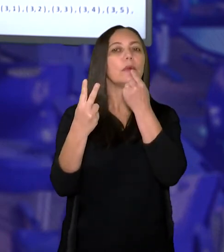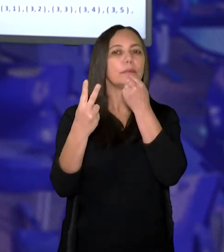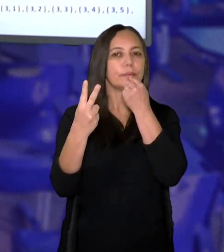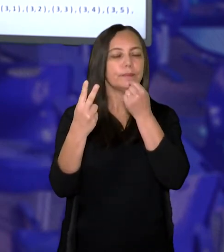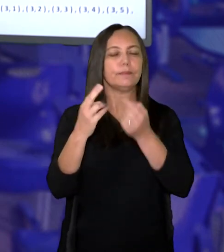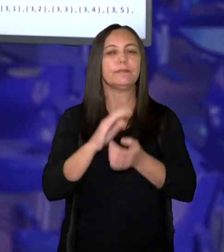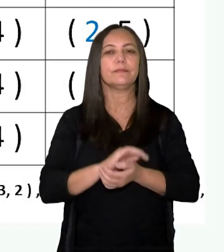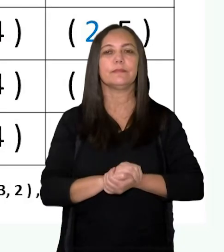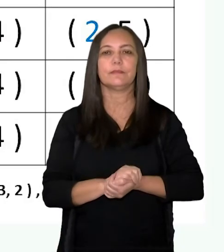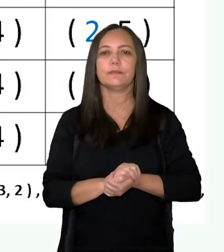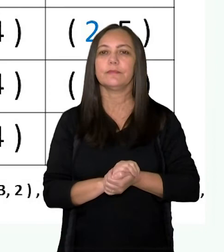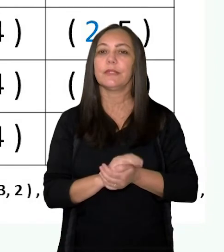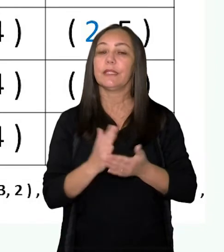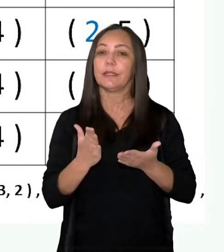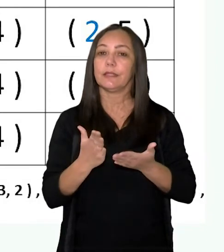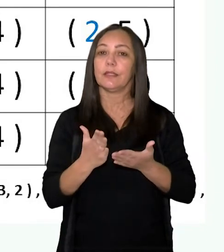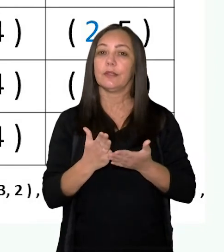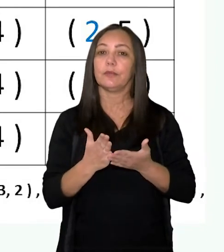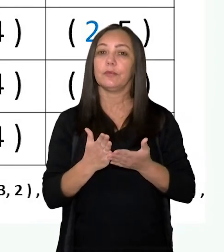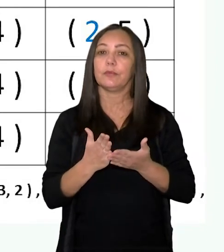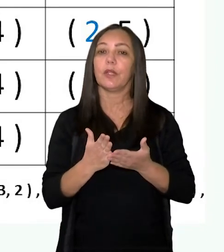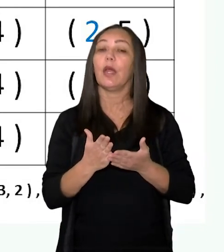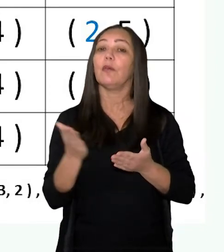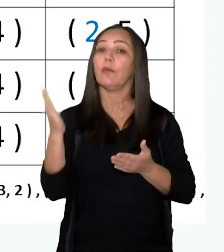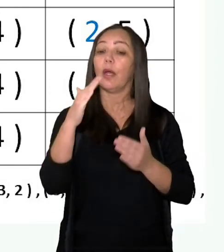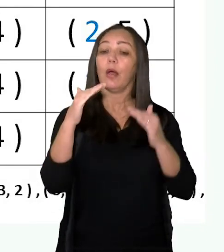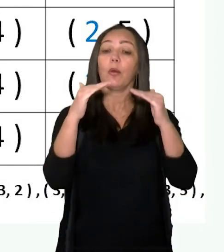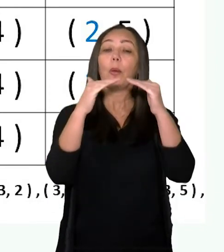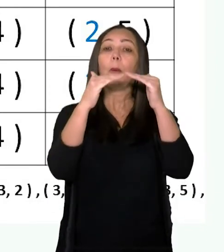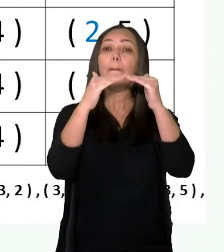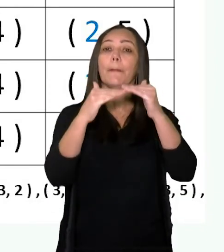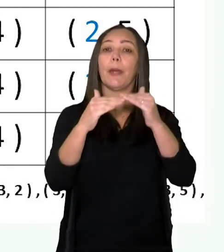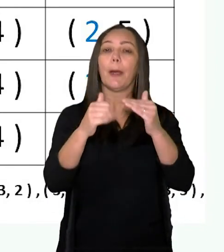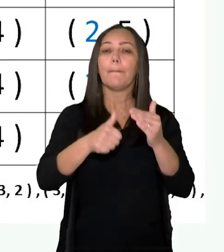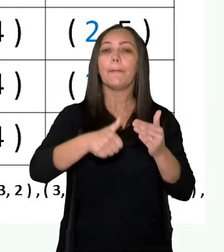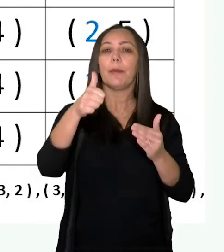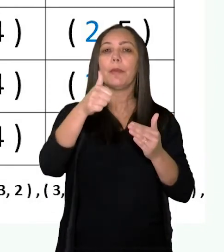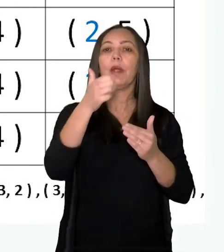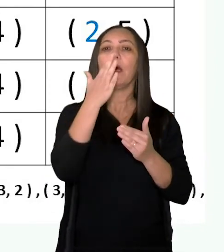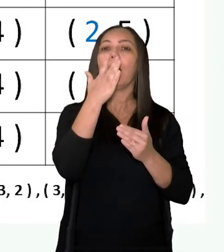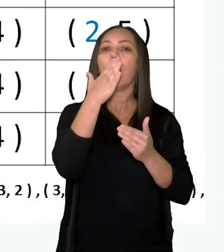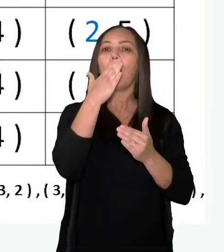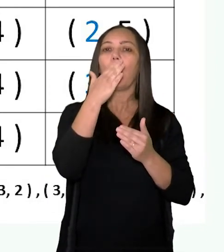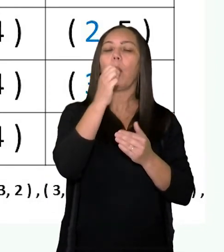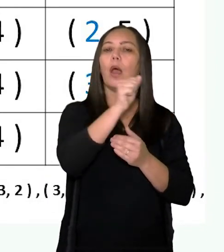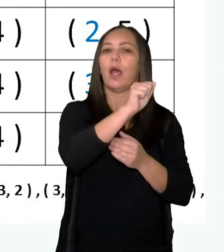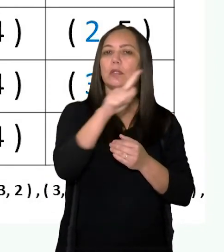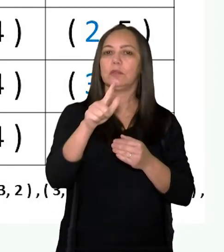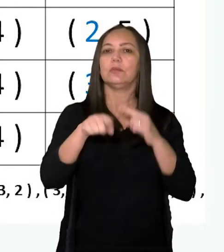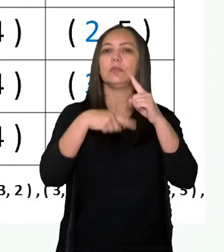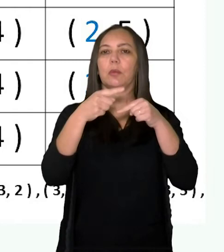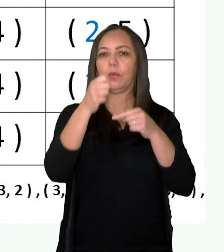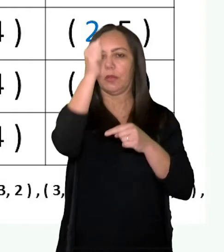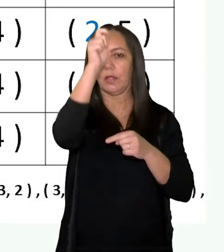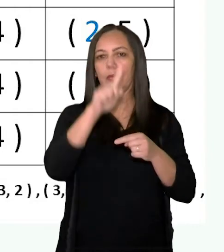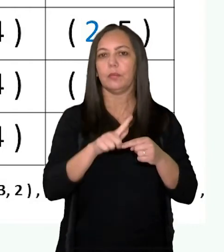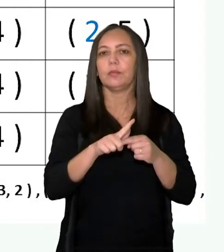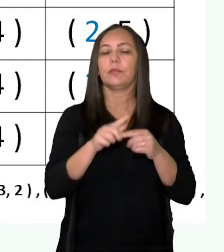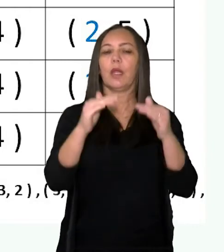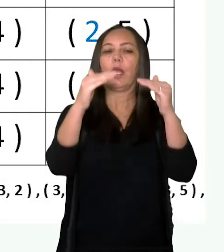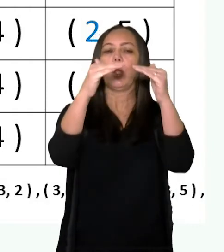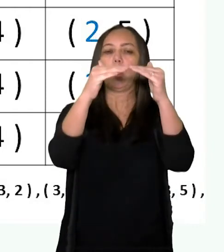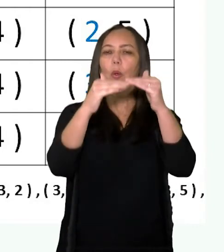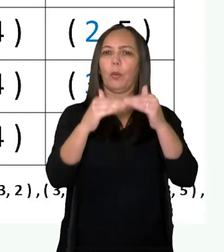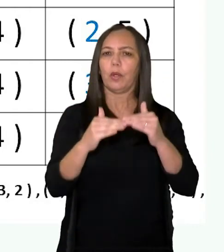adesivos vermelhos. Então, vamos combinar primeiro os adesivos azuis e amarelos. Então, toda